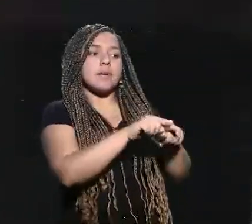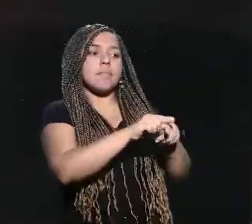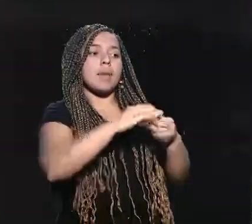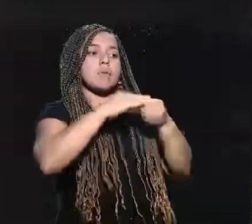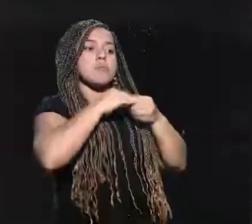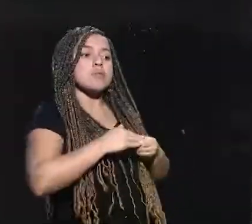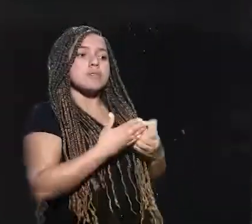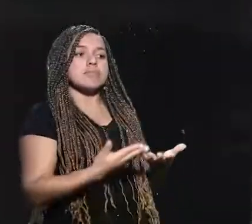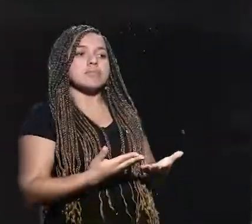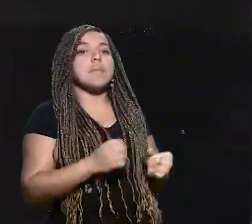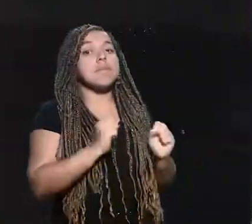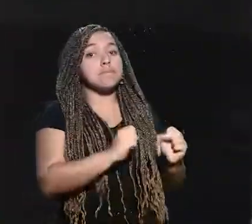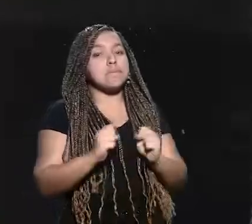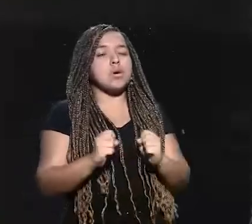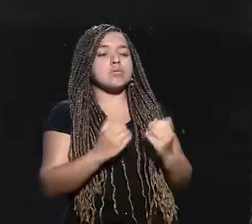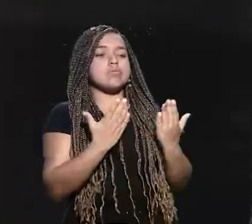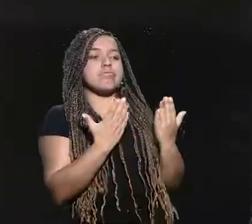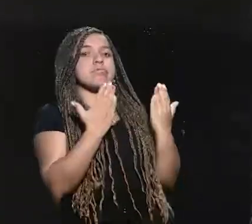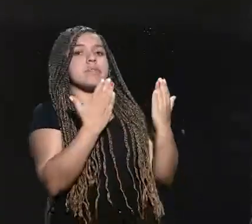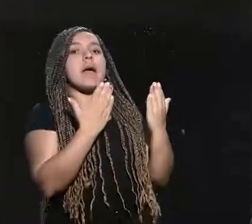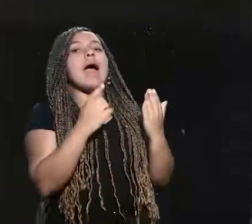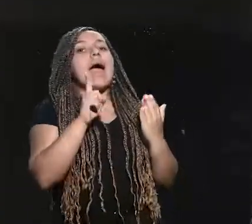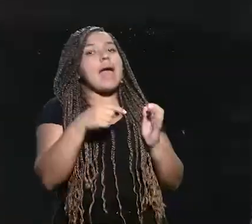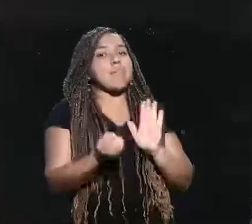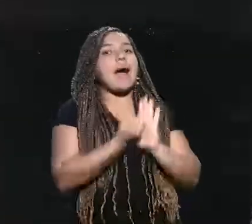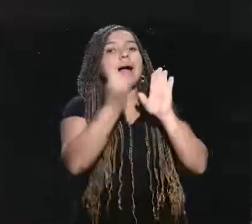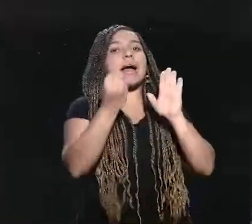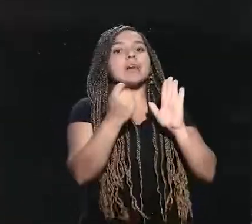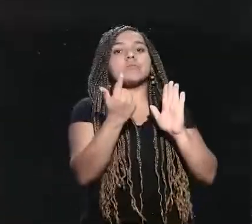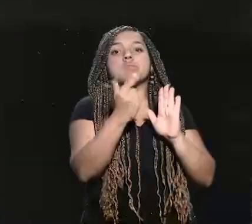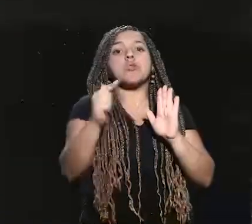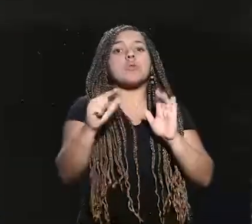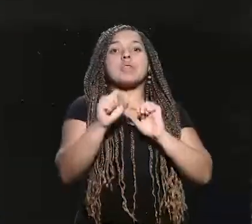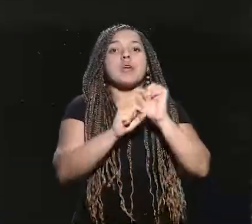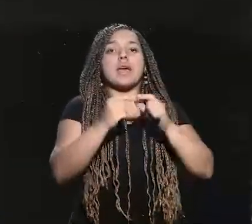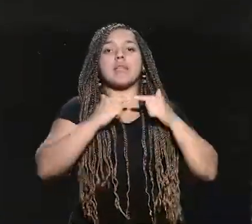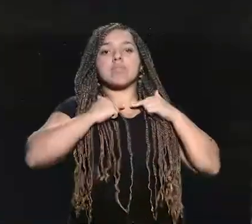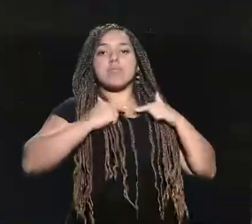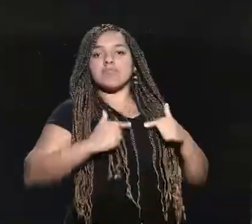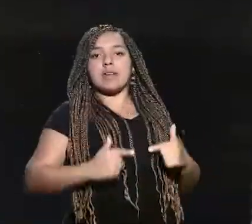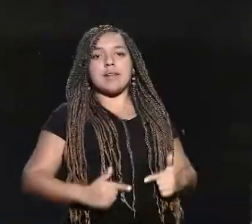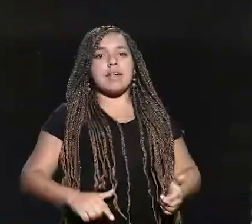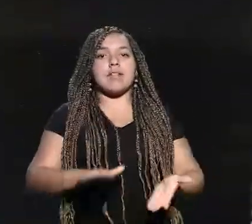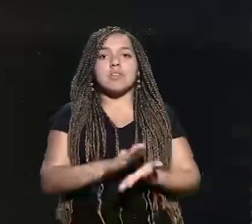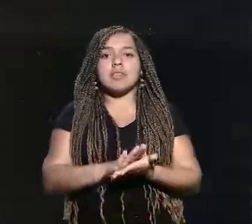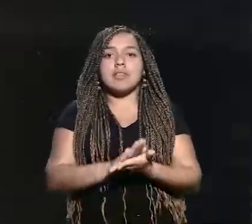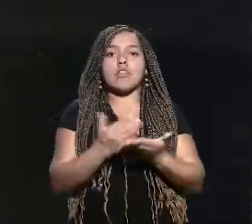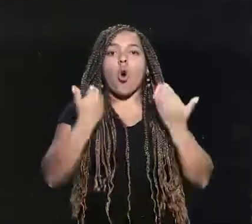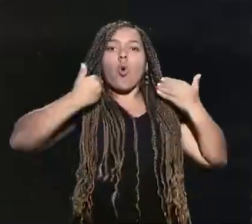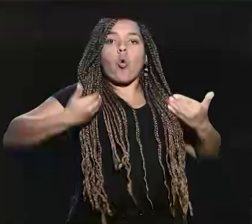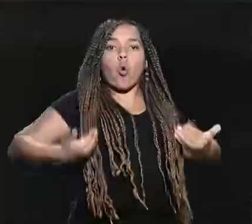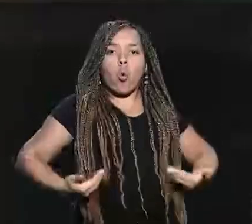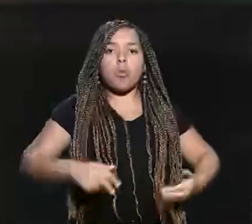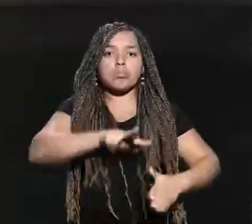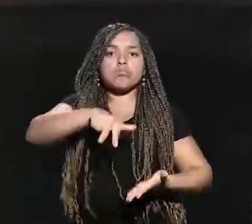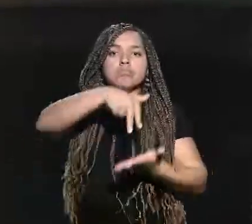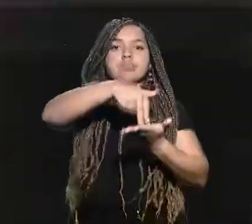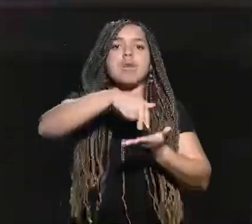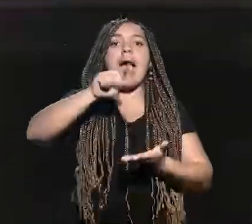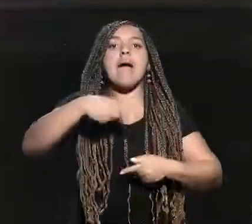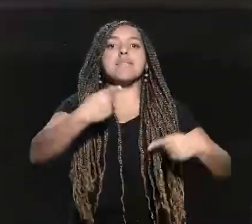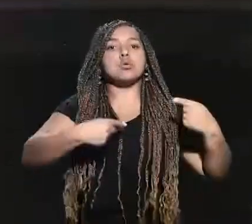um sujeito vem relatando um trauma, né? Foi discriminado por uma pessoa branca. Muitas vezes pode ser que ele possa projetar